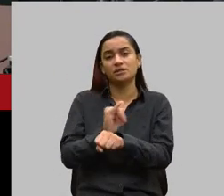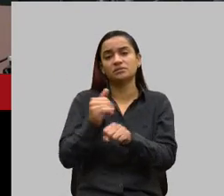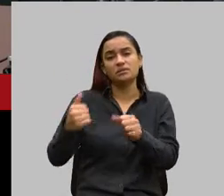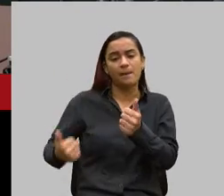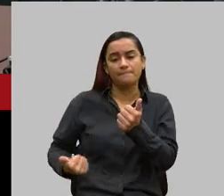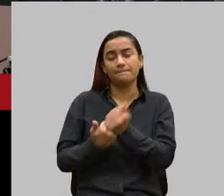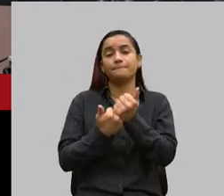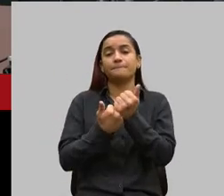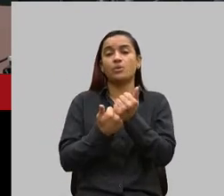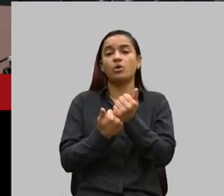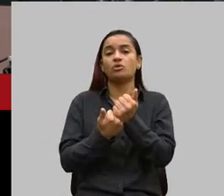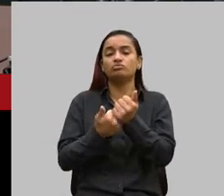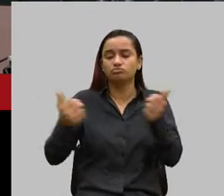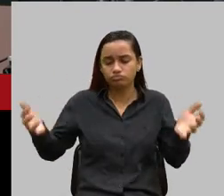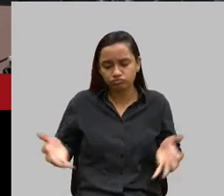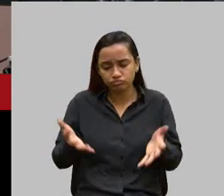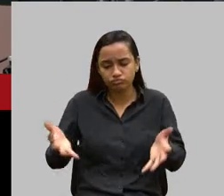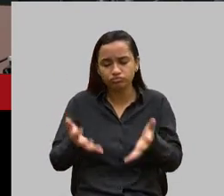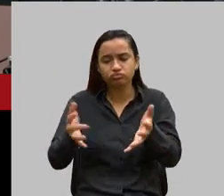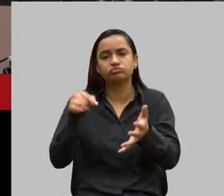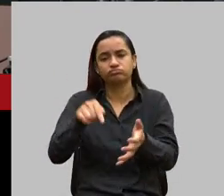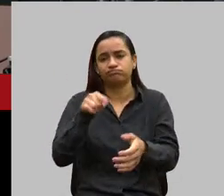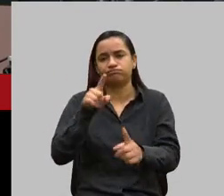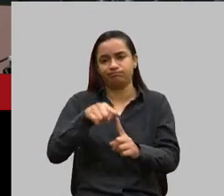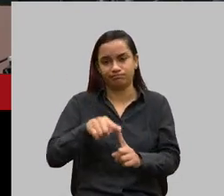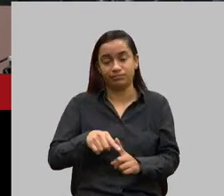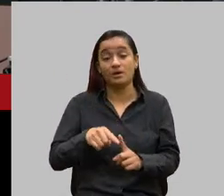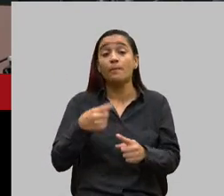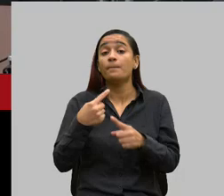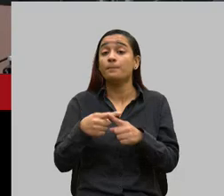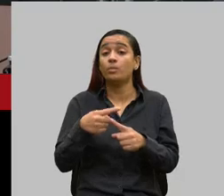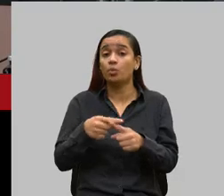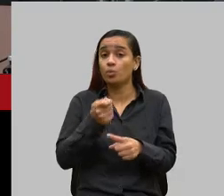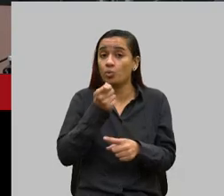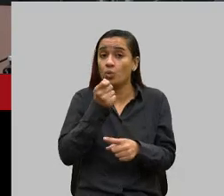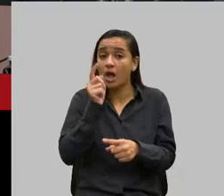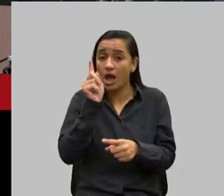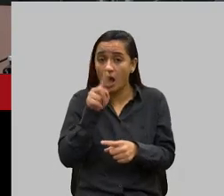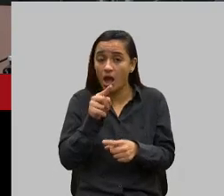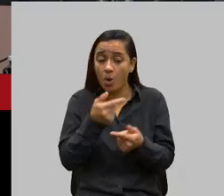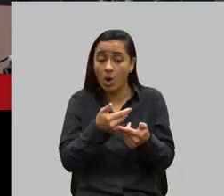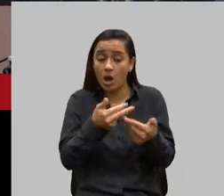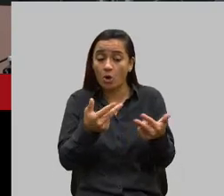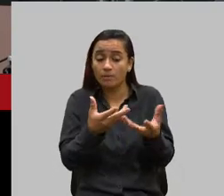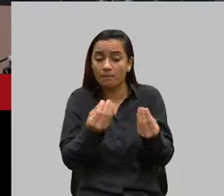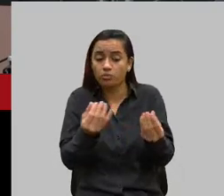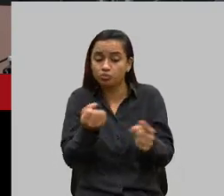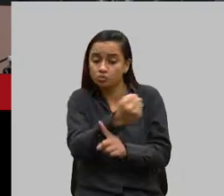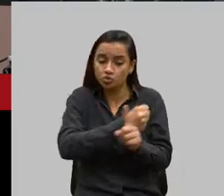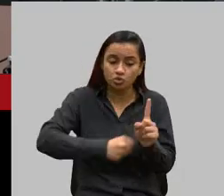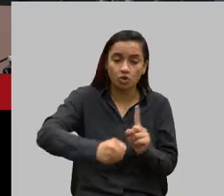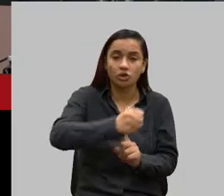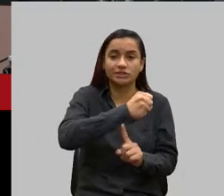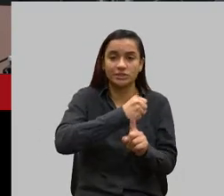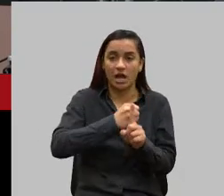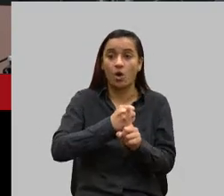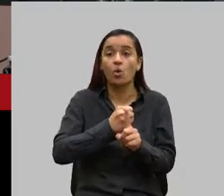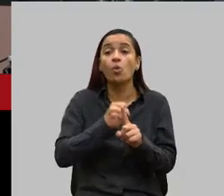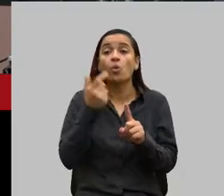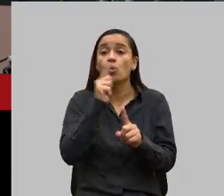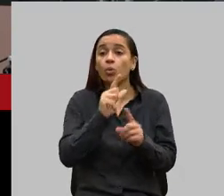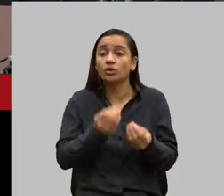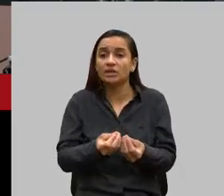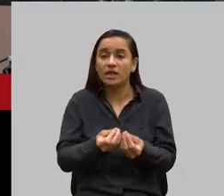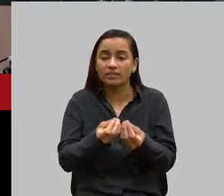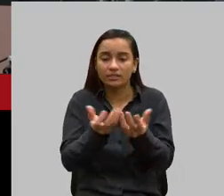esse tipo de iniciativa porque além de ser algo altamente social que é você entregar a o